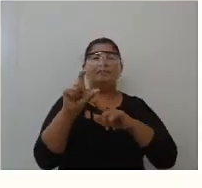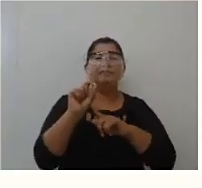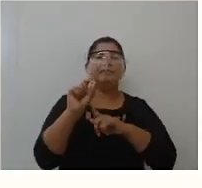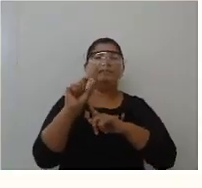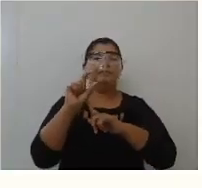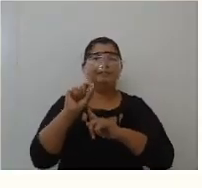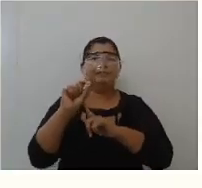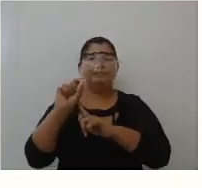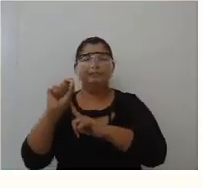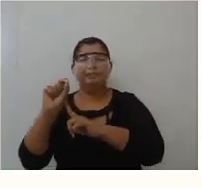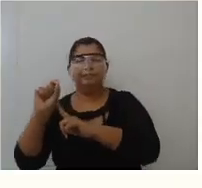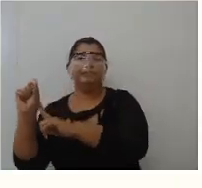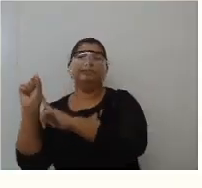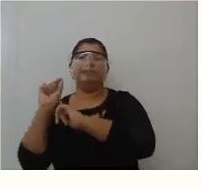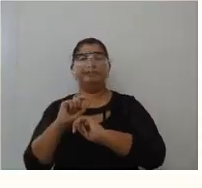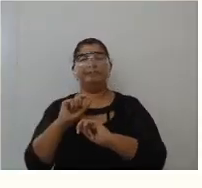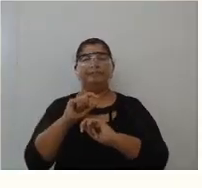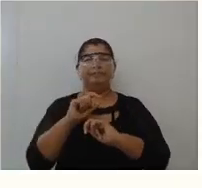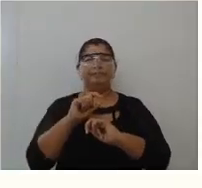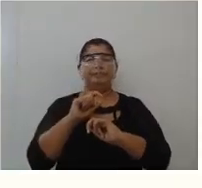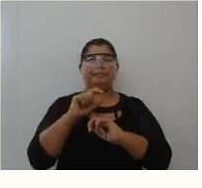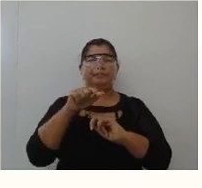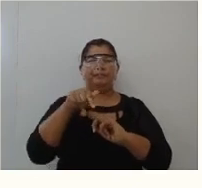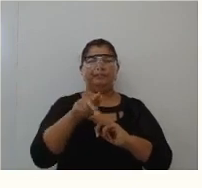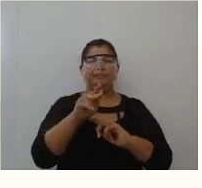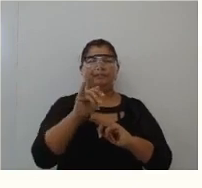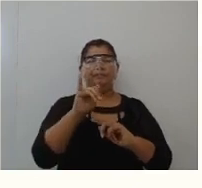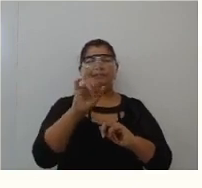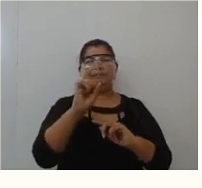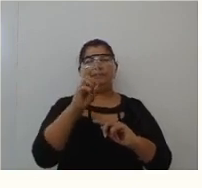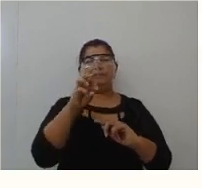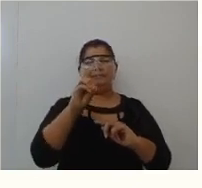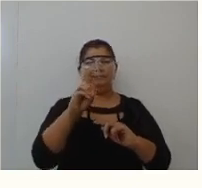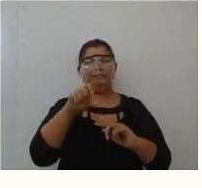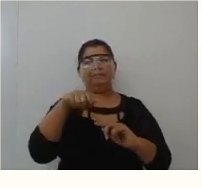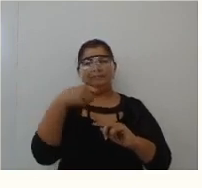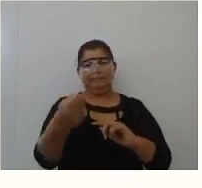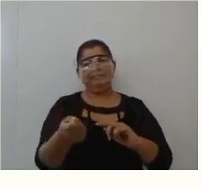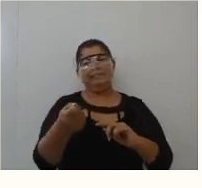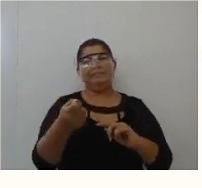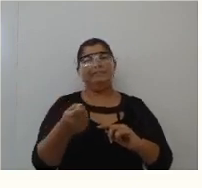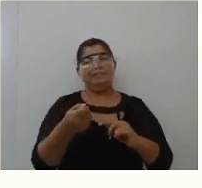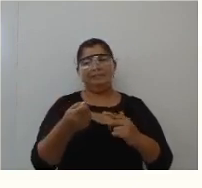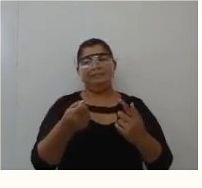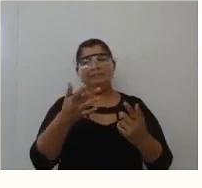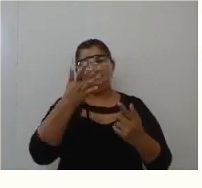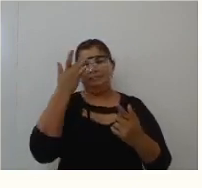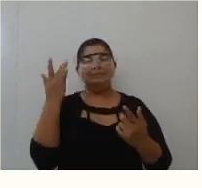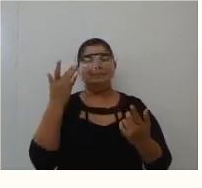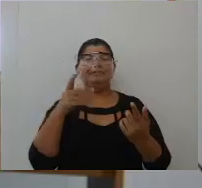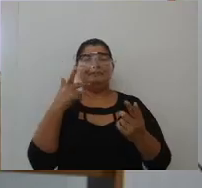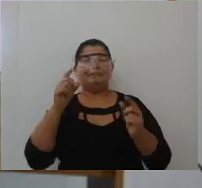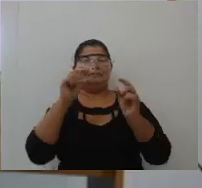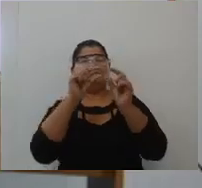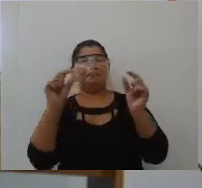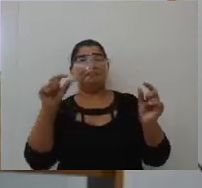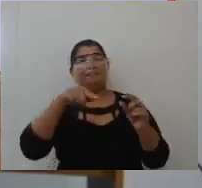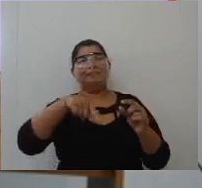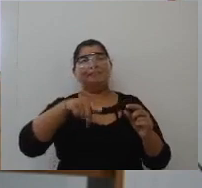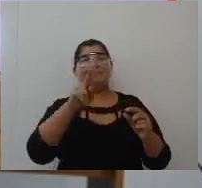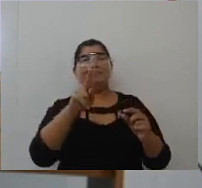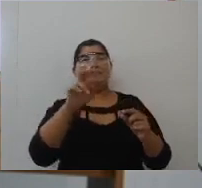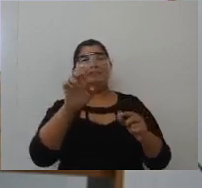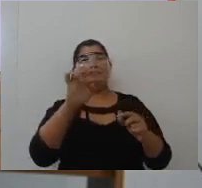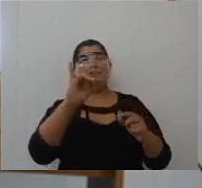redação. É o famoso queísmo. É um fenômeno conhecido como queísmo. A gente repete,